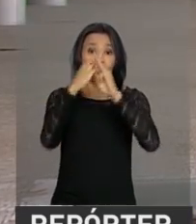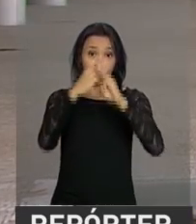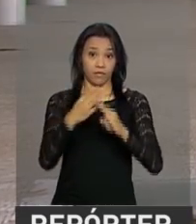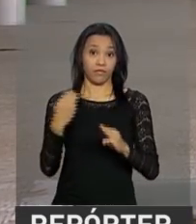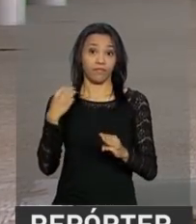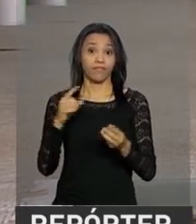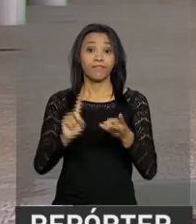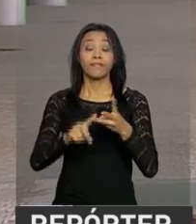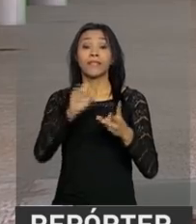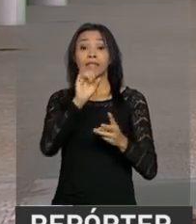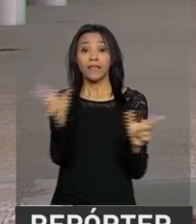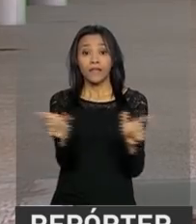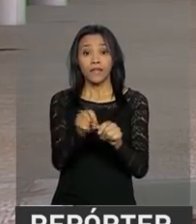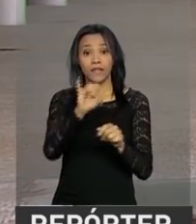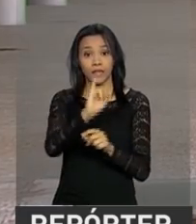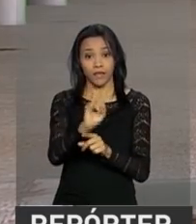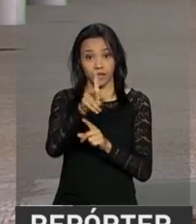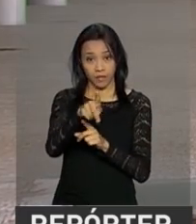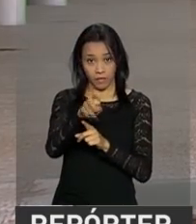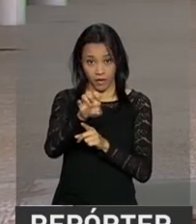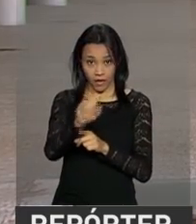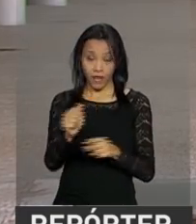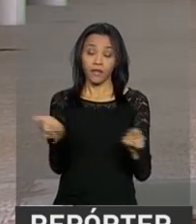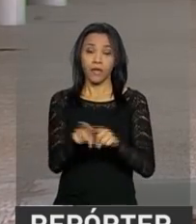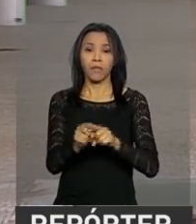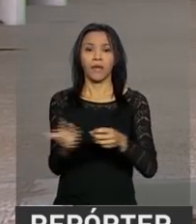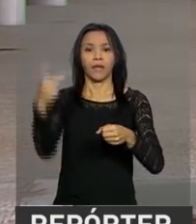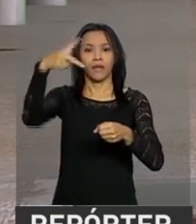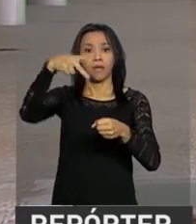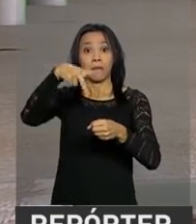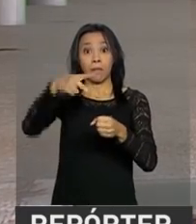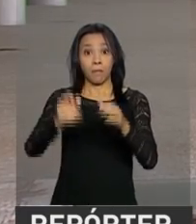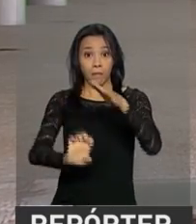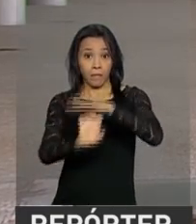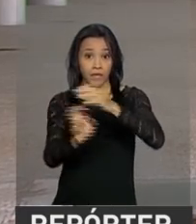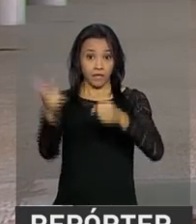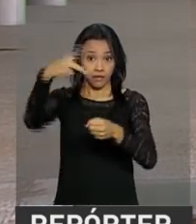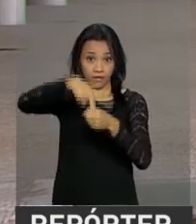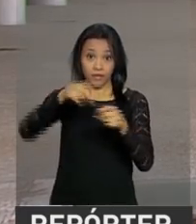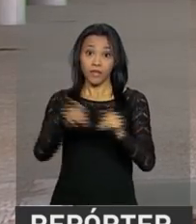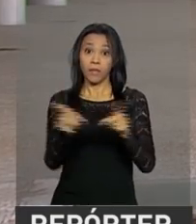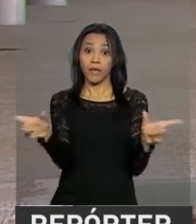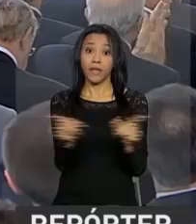Federal, do IPEA e da Petrobras, além do BNDES.